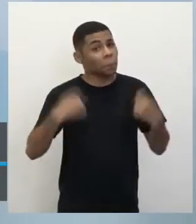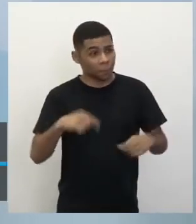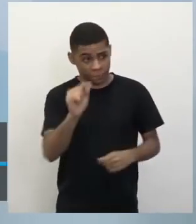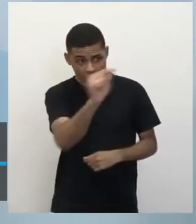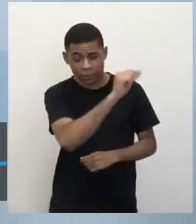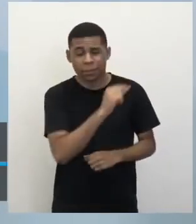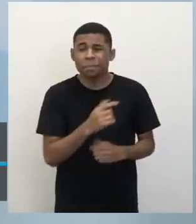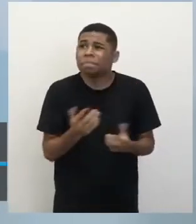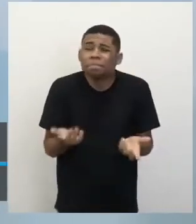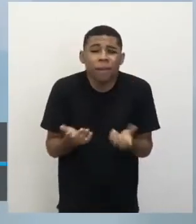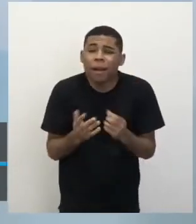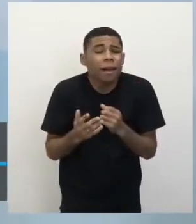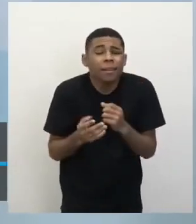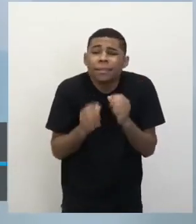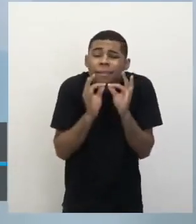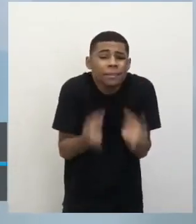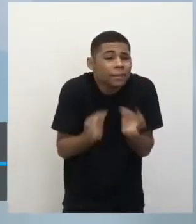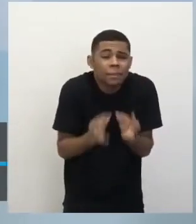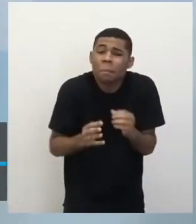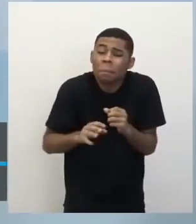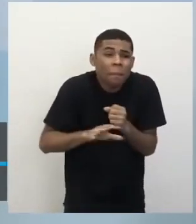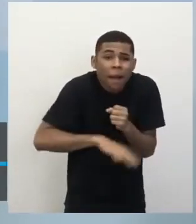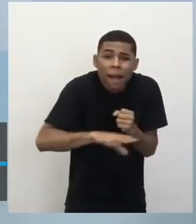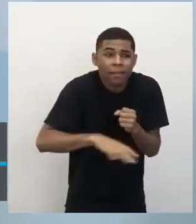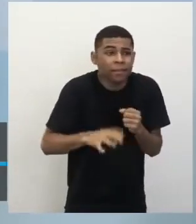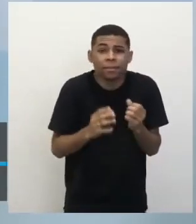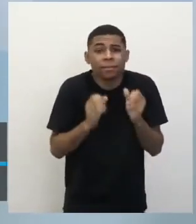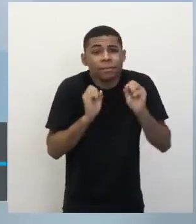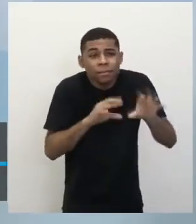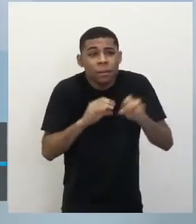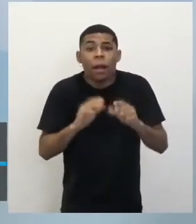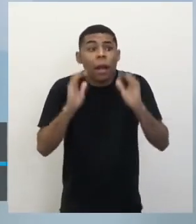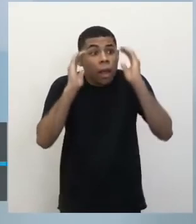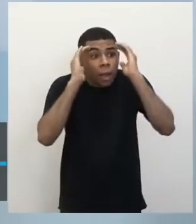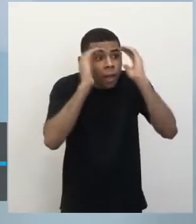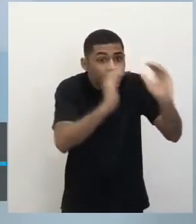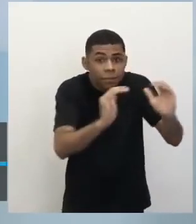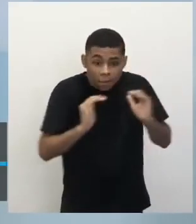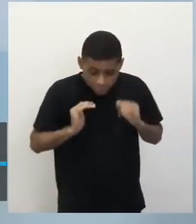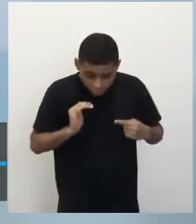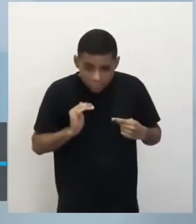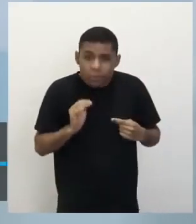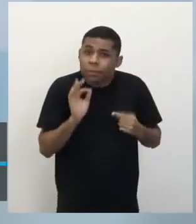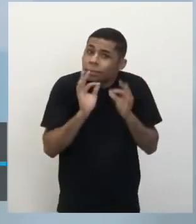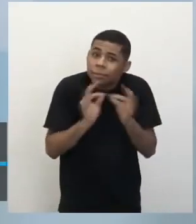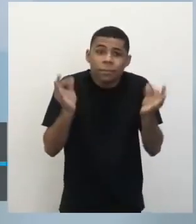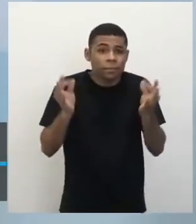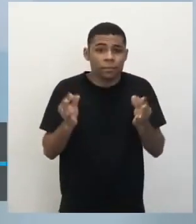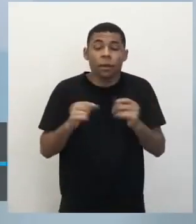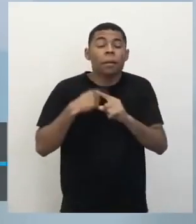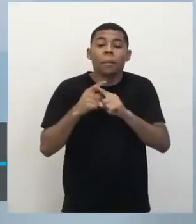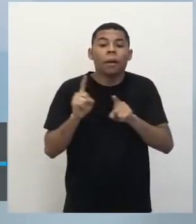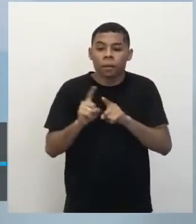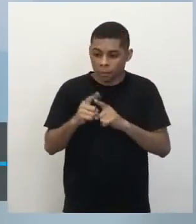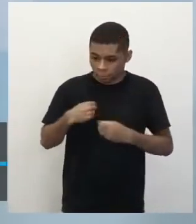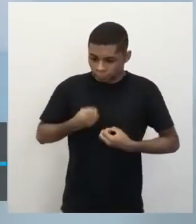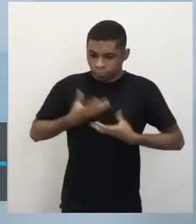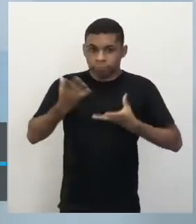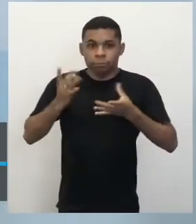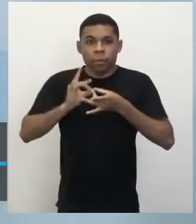que são coisas básicas, né? A gente tem que falar coisas básicas para as pessoas. O respeitar o outro e essa questão de liberdade de